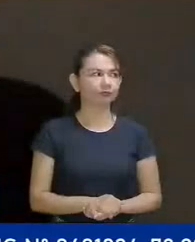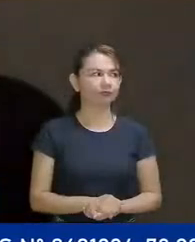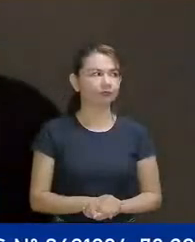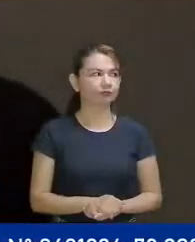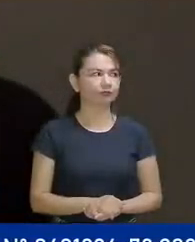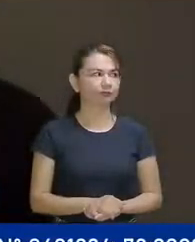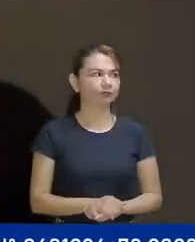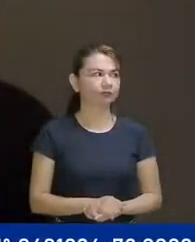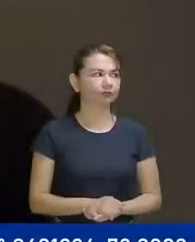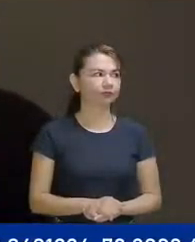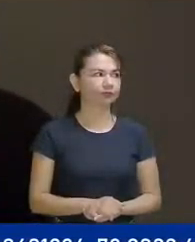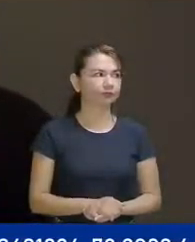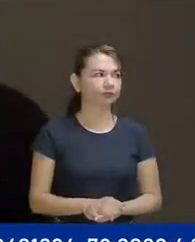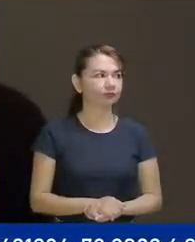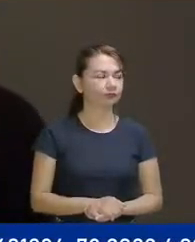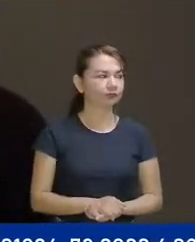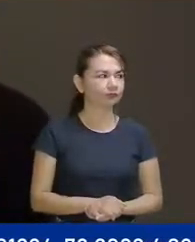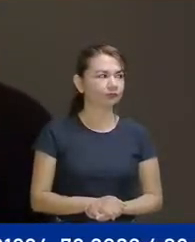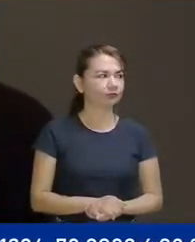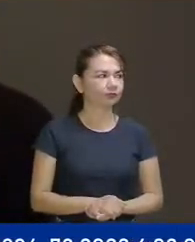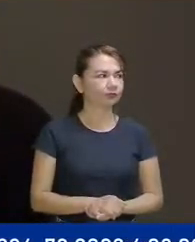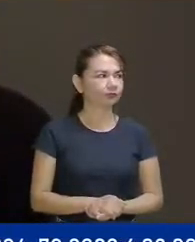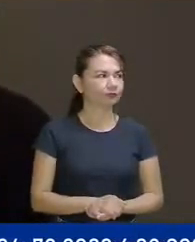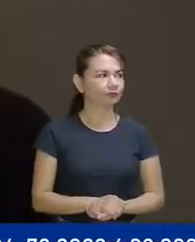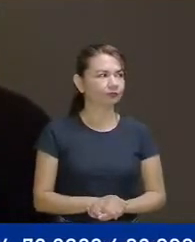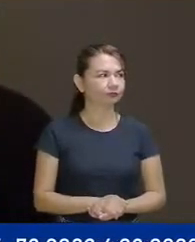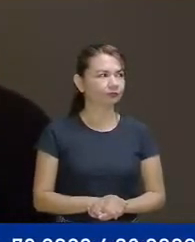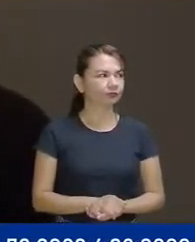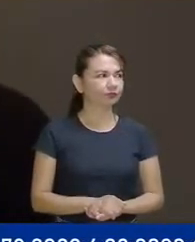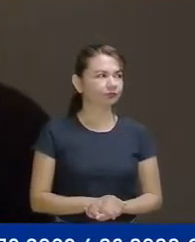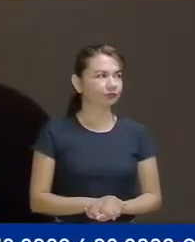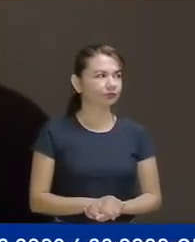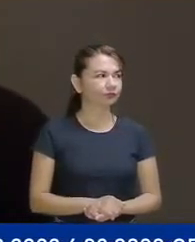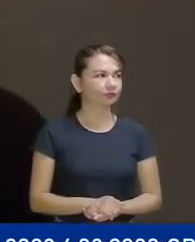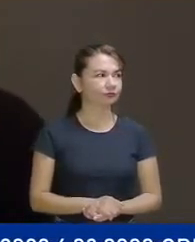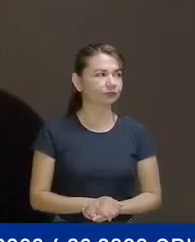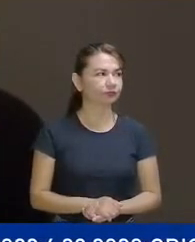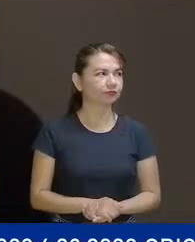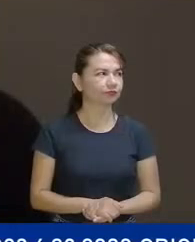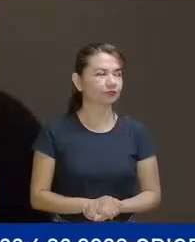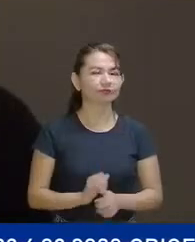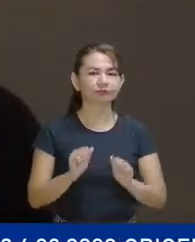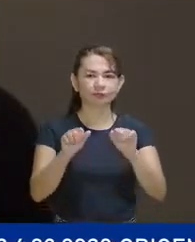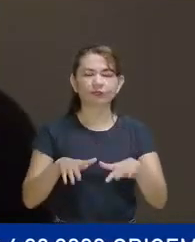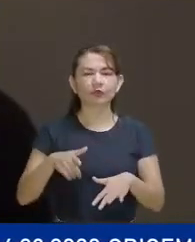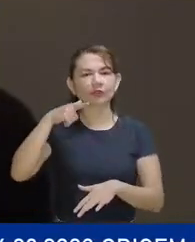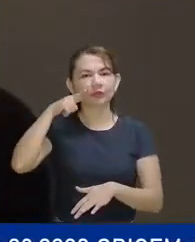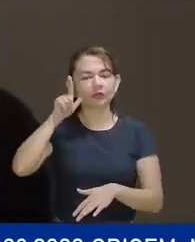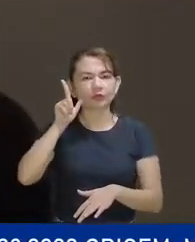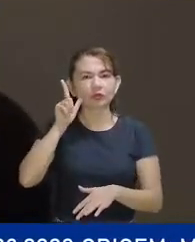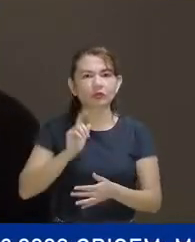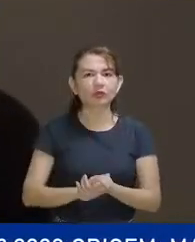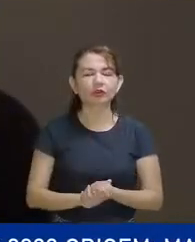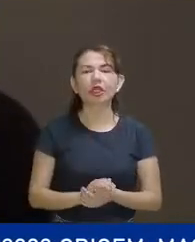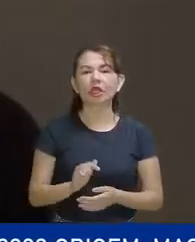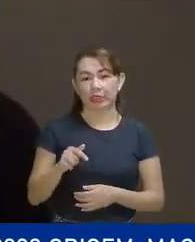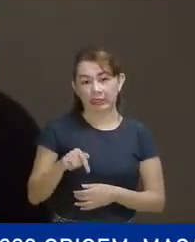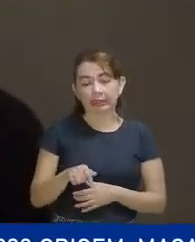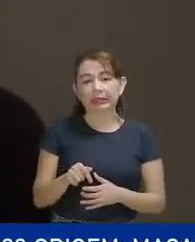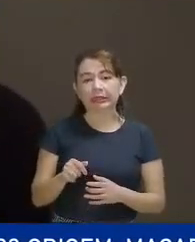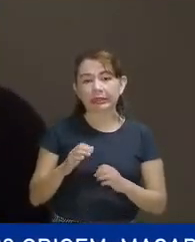de início, eu destaco que na sessão judiciária de ontem, né, do dia 3/6, esse colegiado ele